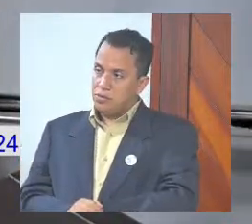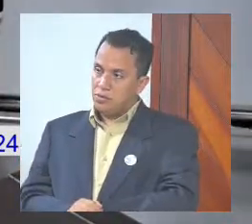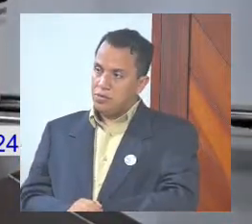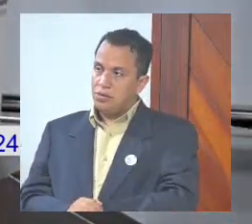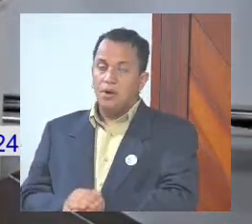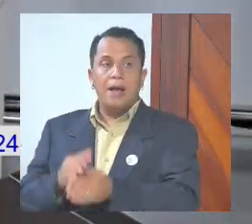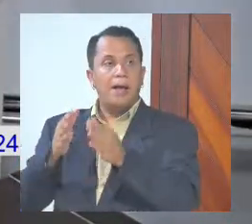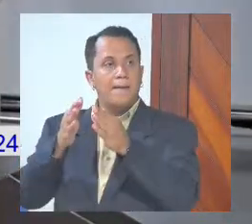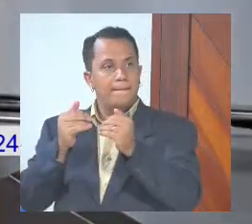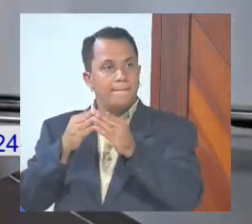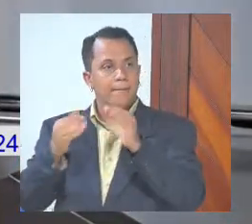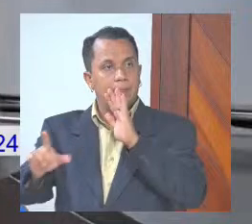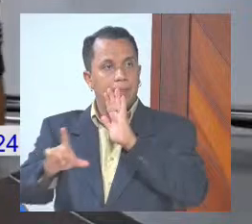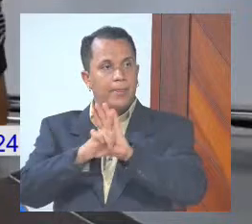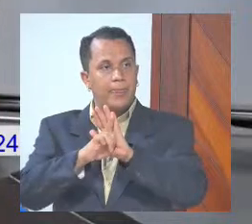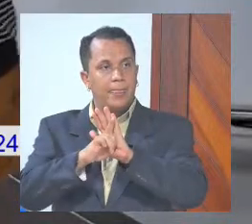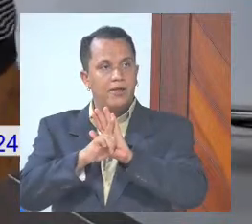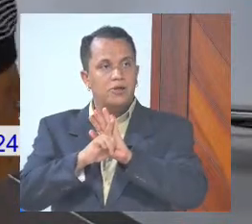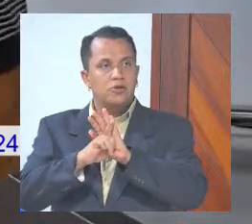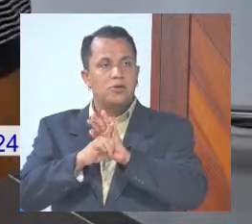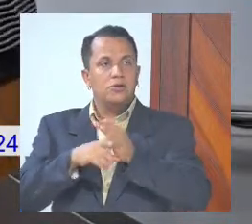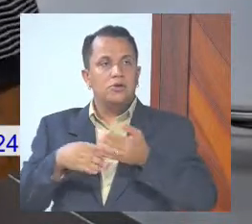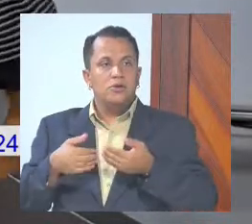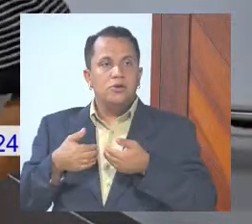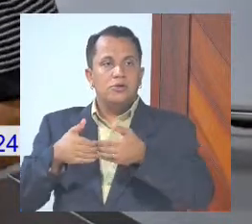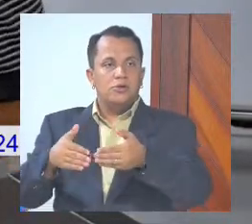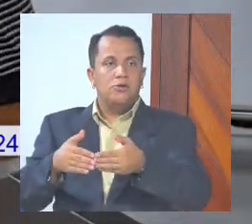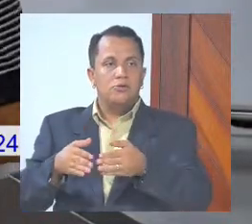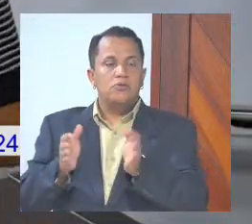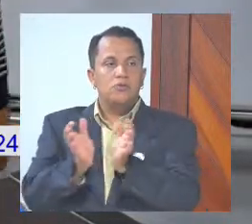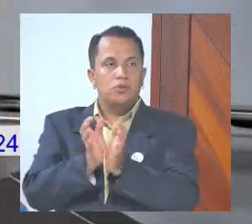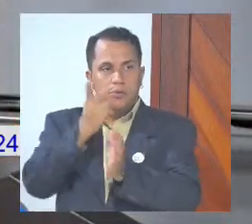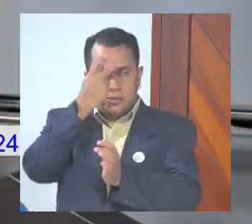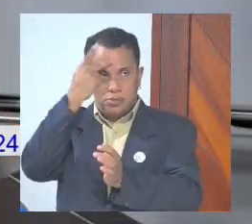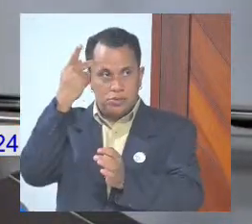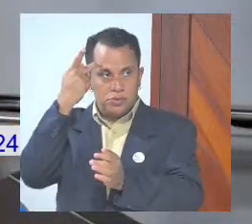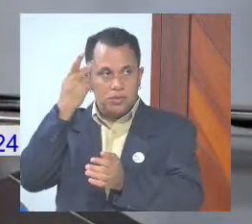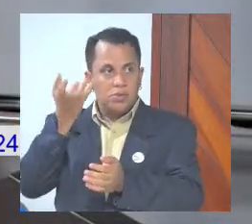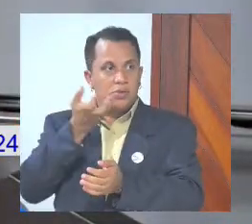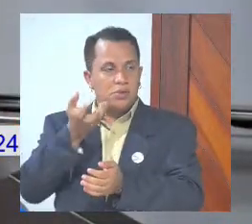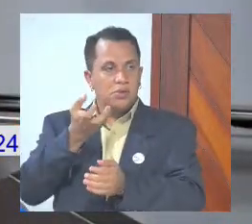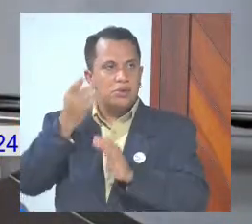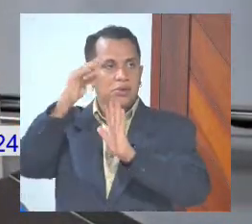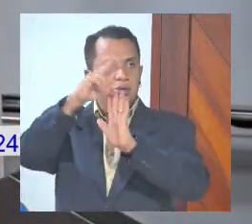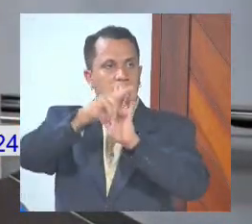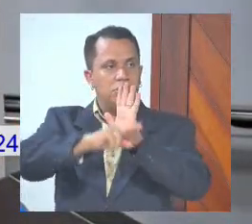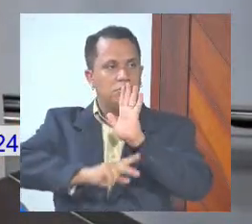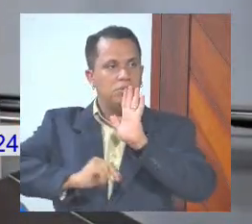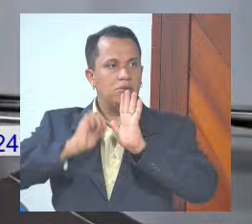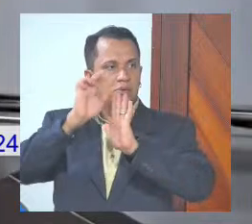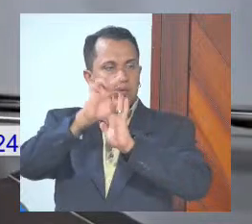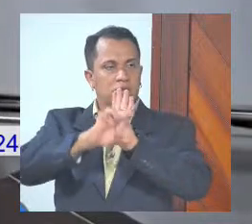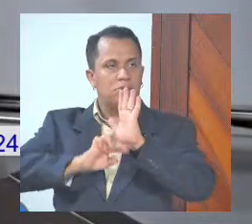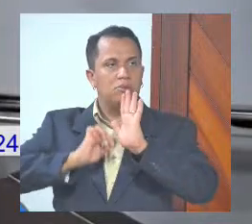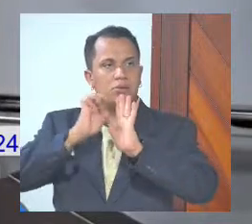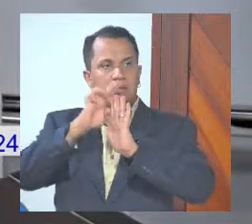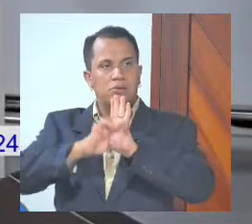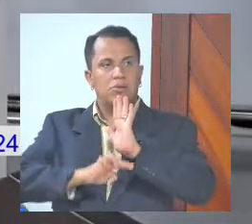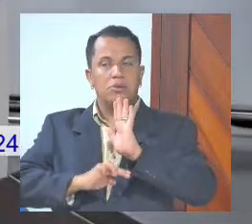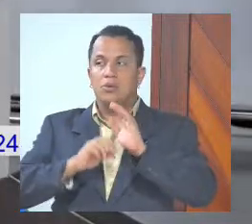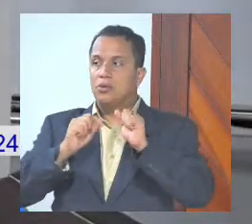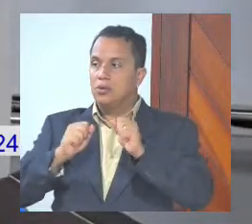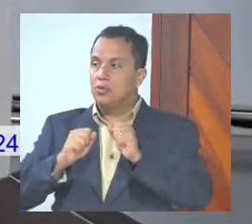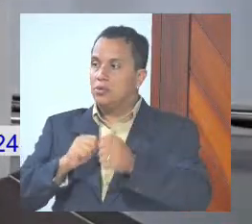uma proposta de lei de iniciativa popular com a finalidade aqui descrita e vossa senhoria